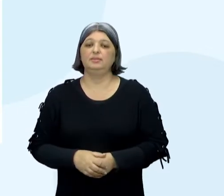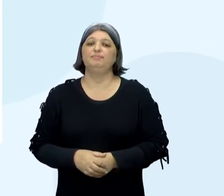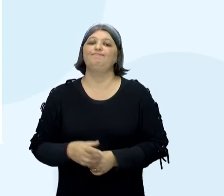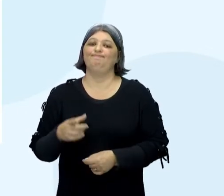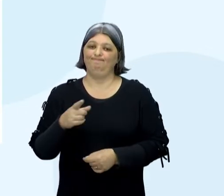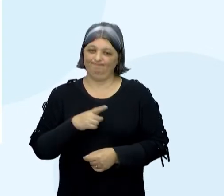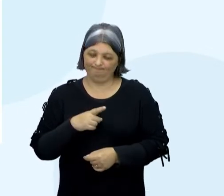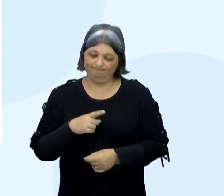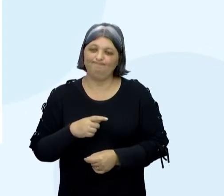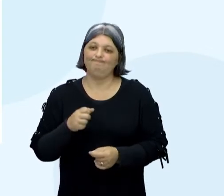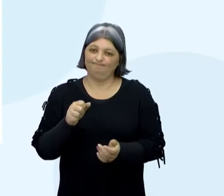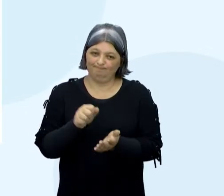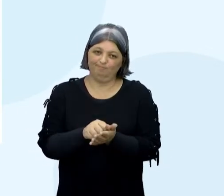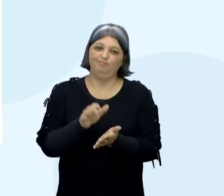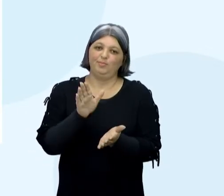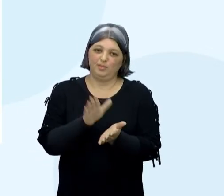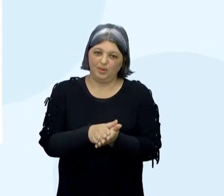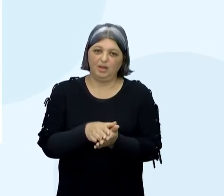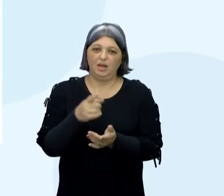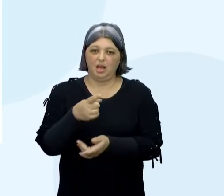Obrigatoriamente, eu vou ter que pagar R$